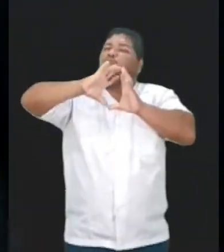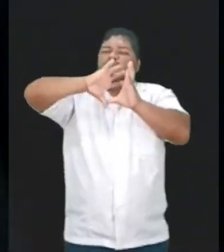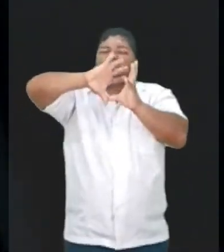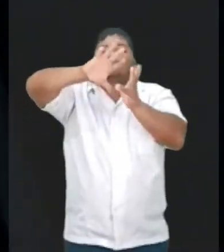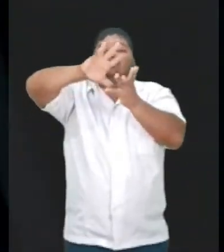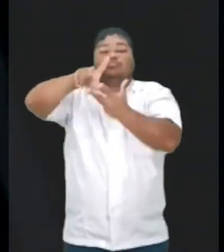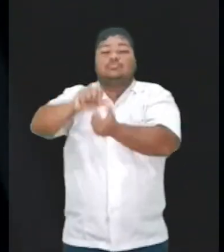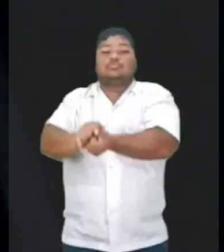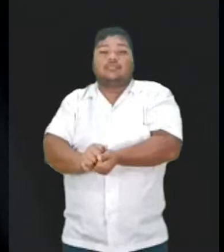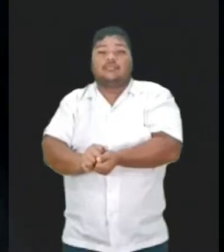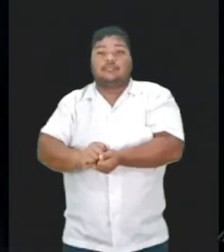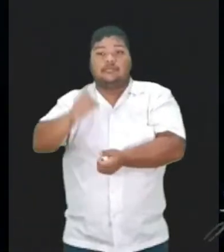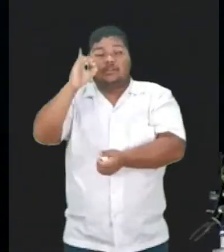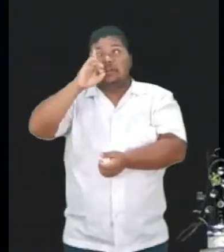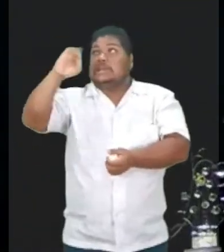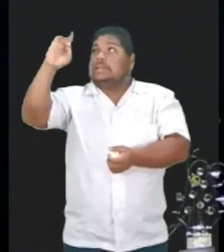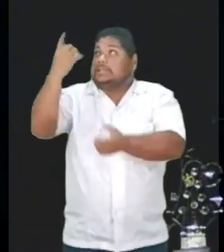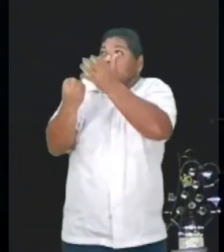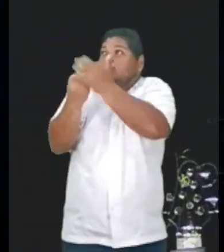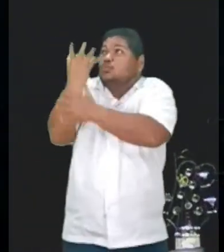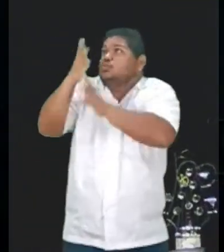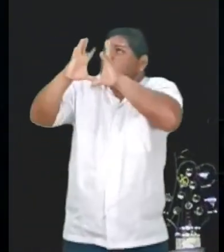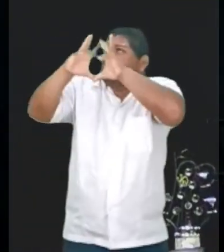Ele criou todas as coisas.